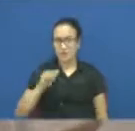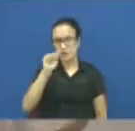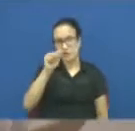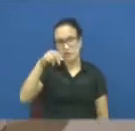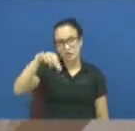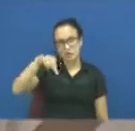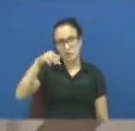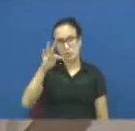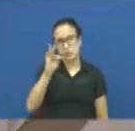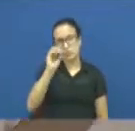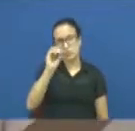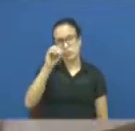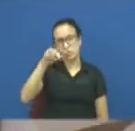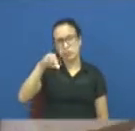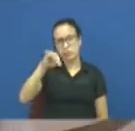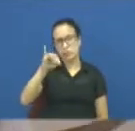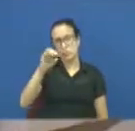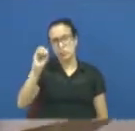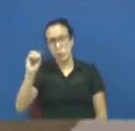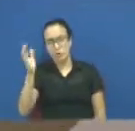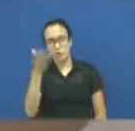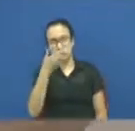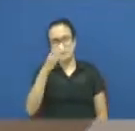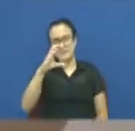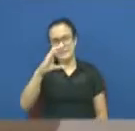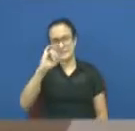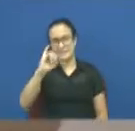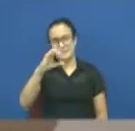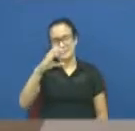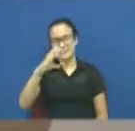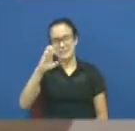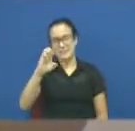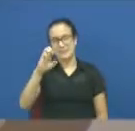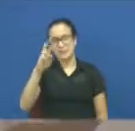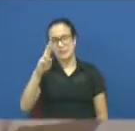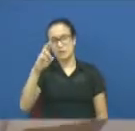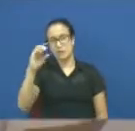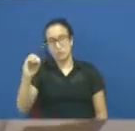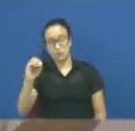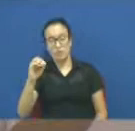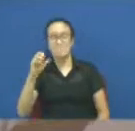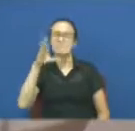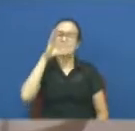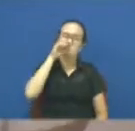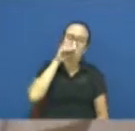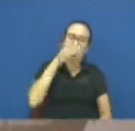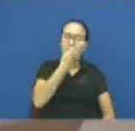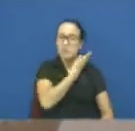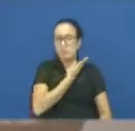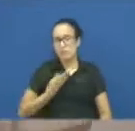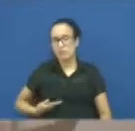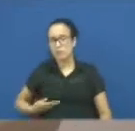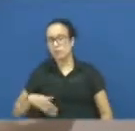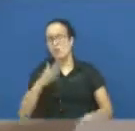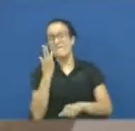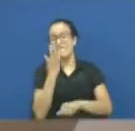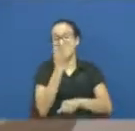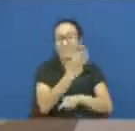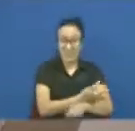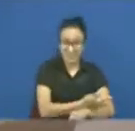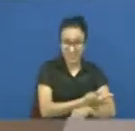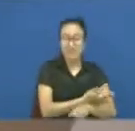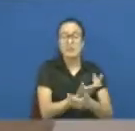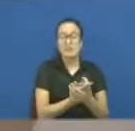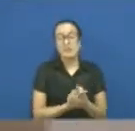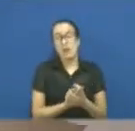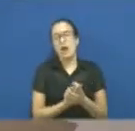mais lembrado por Cícero. Ele era servidor público, ele estava de férias, fazendo um concerto no telhado da casa, ela